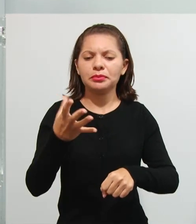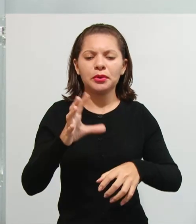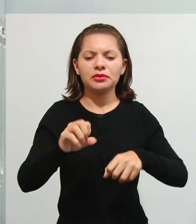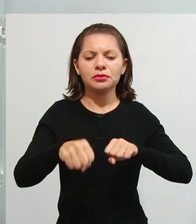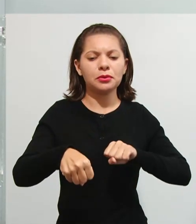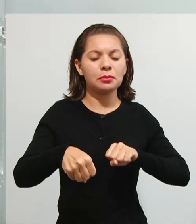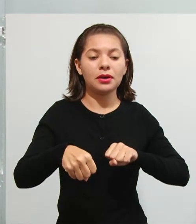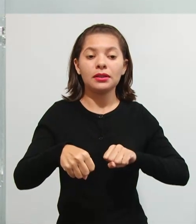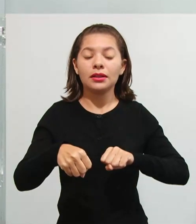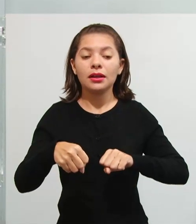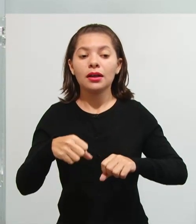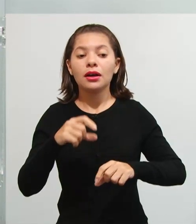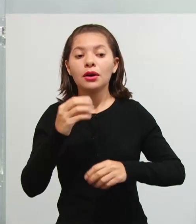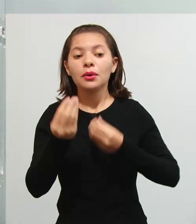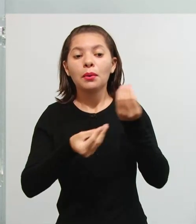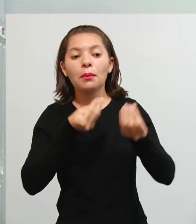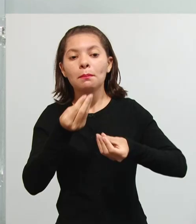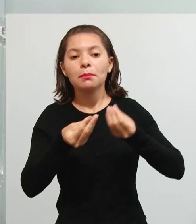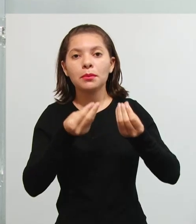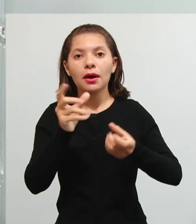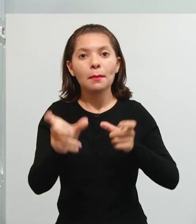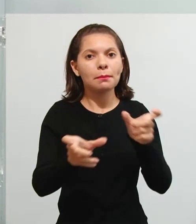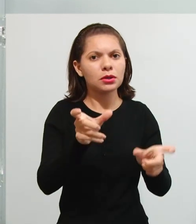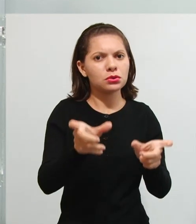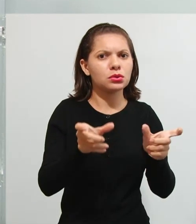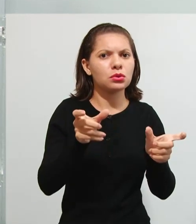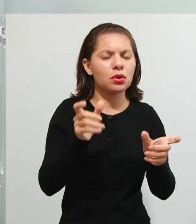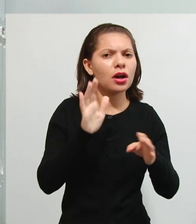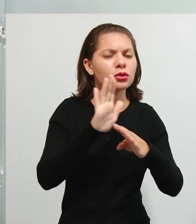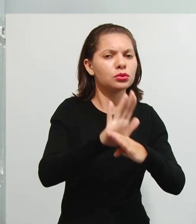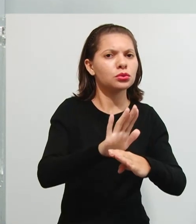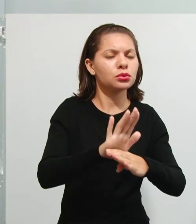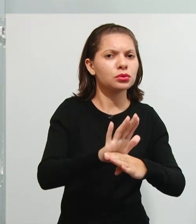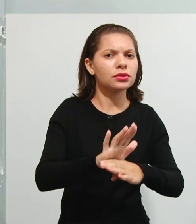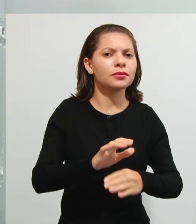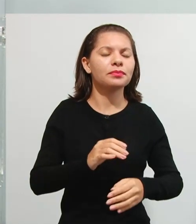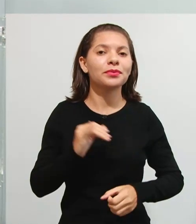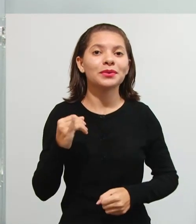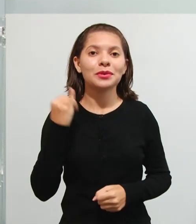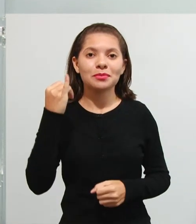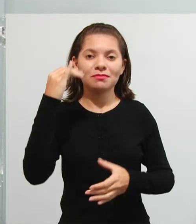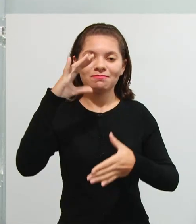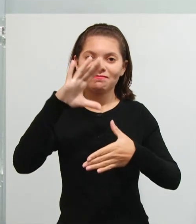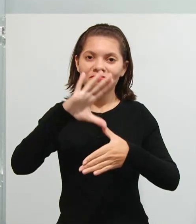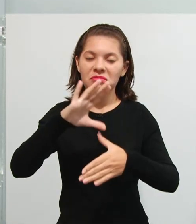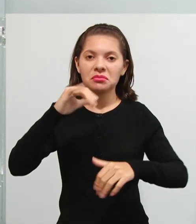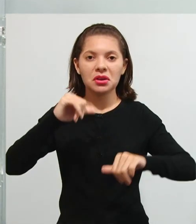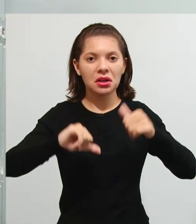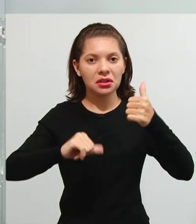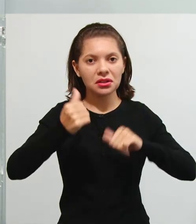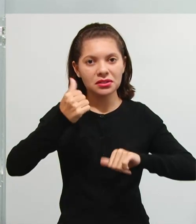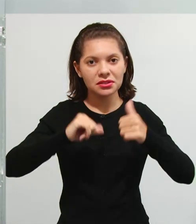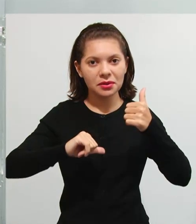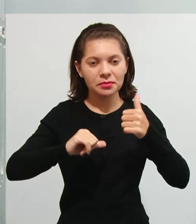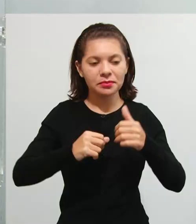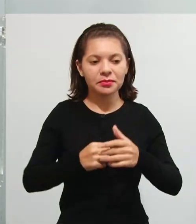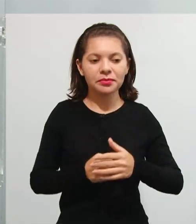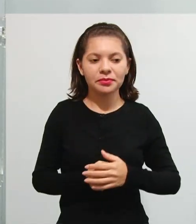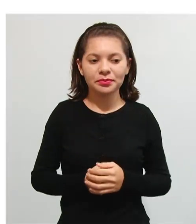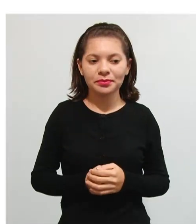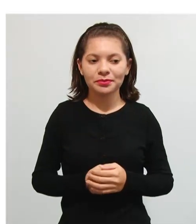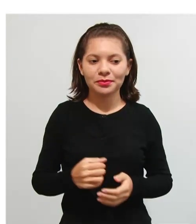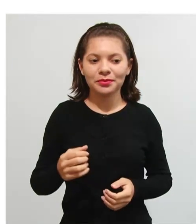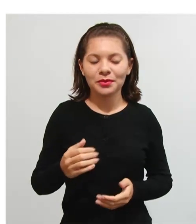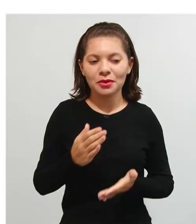por indivíduos que se complementam, não é? Por isso que é importante mapear esse conhecimento. Então vamos